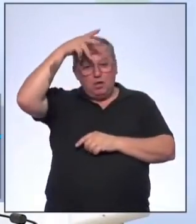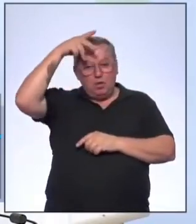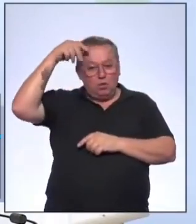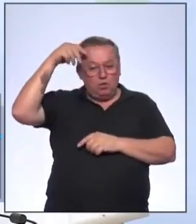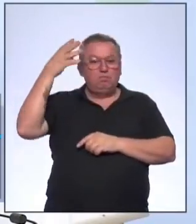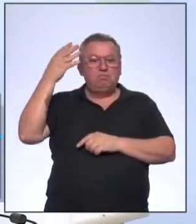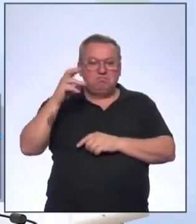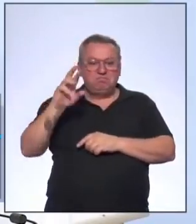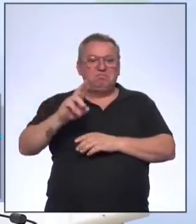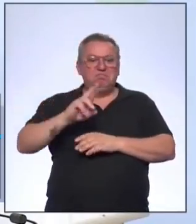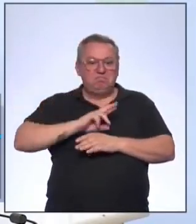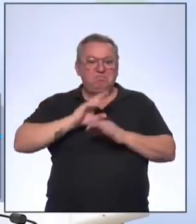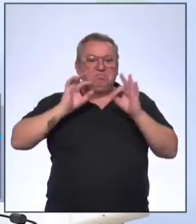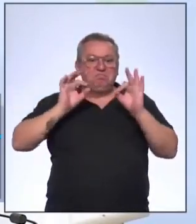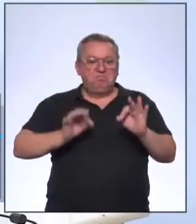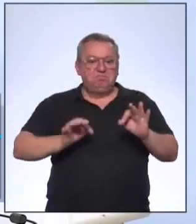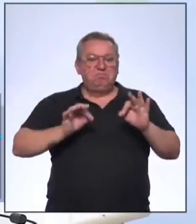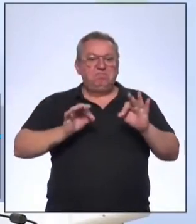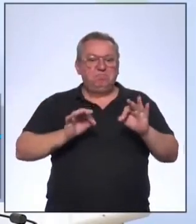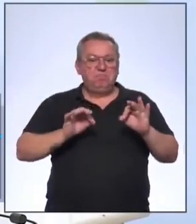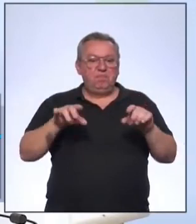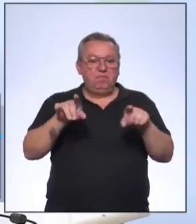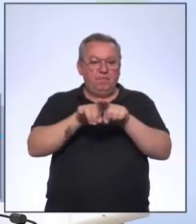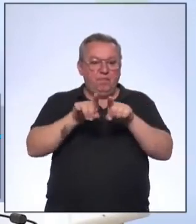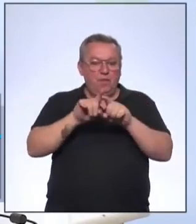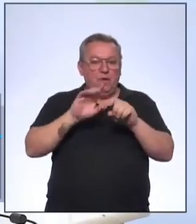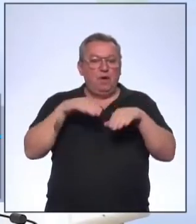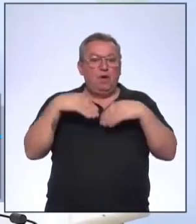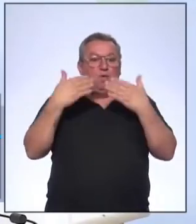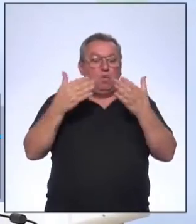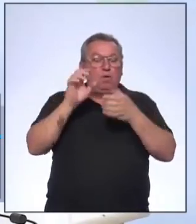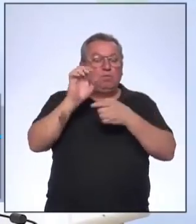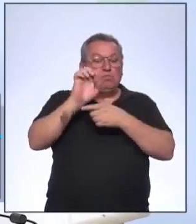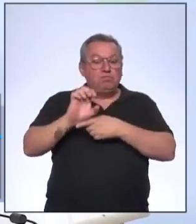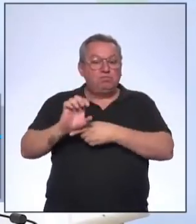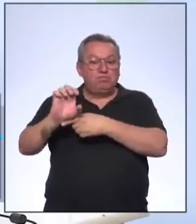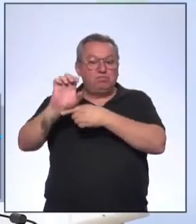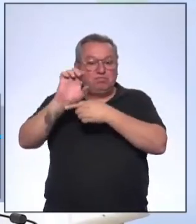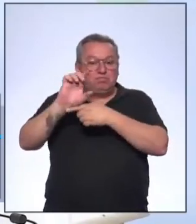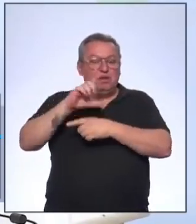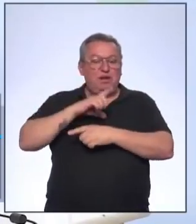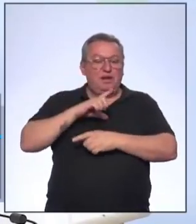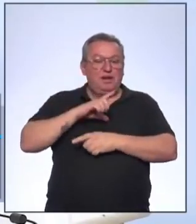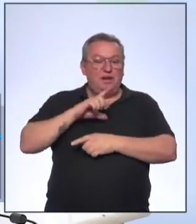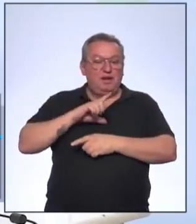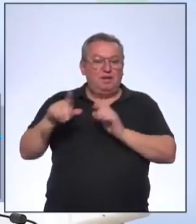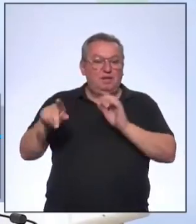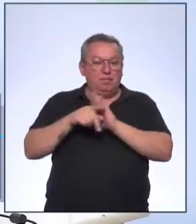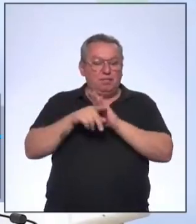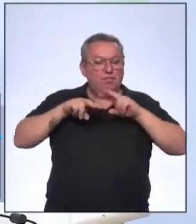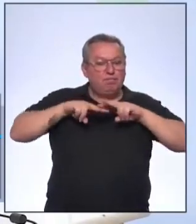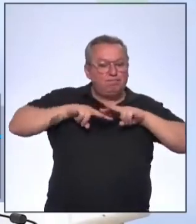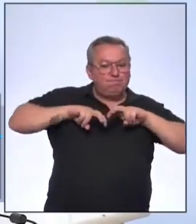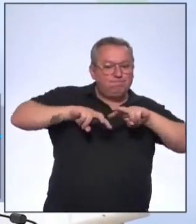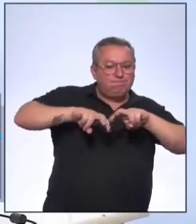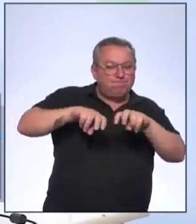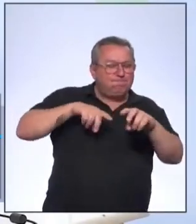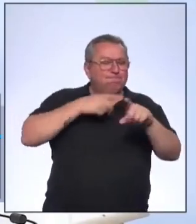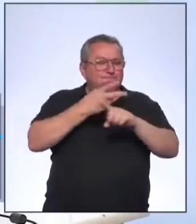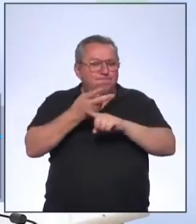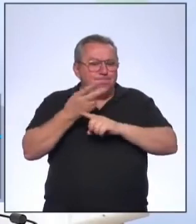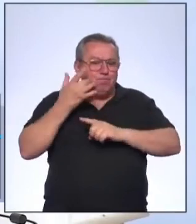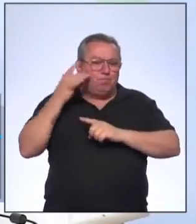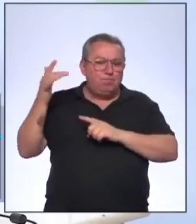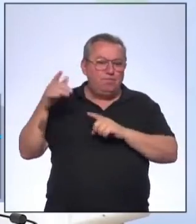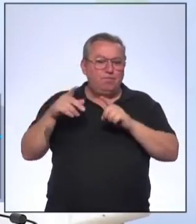muitos aí responderam a questão 2, Mato Grosso, né, qual o outro estado aí que tinha a questão da exploração do ouro, né, e a primeira,